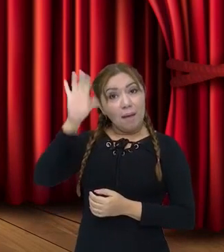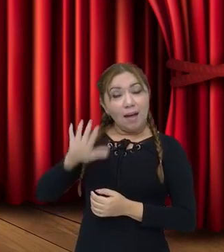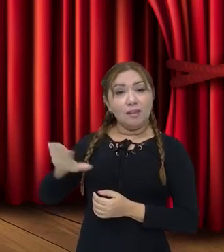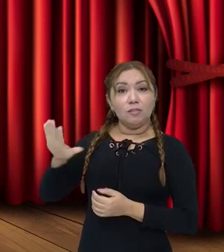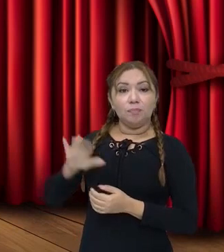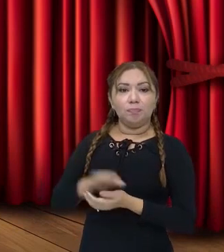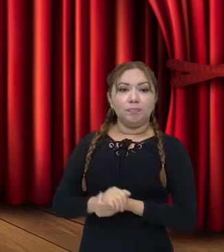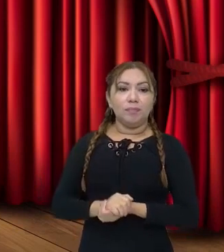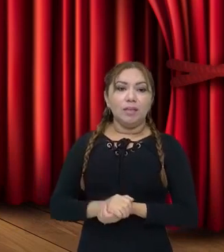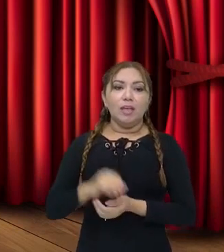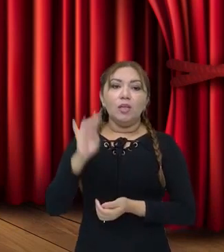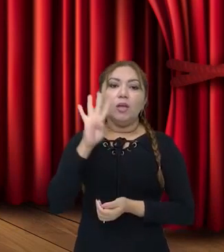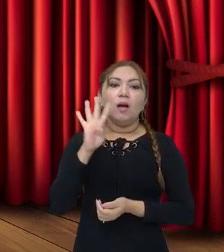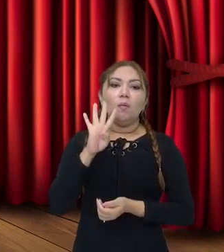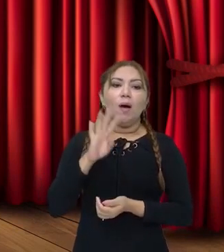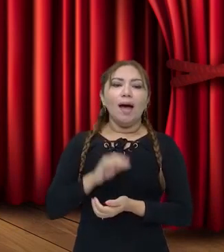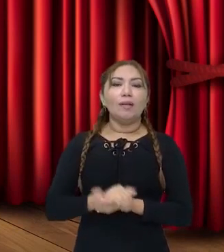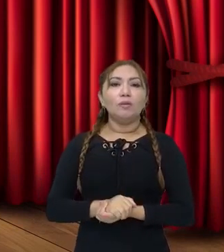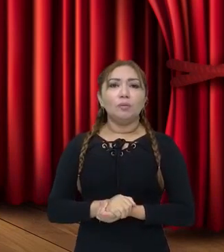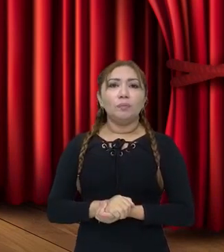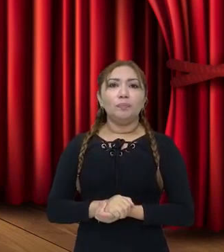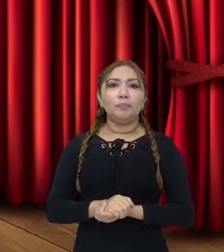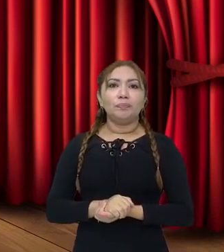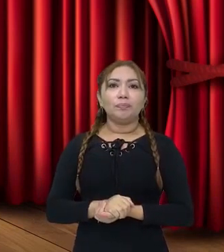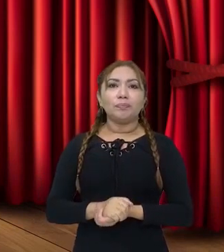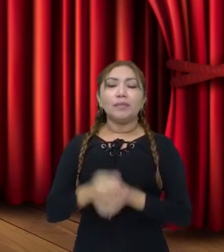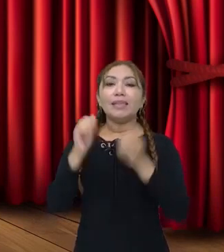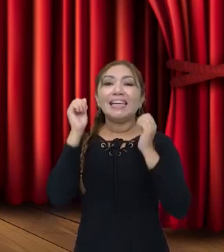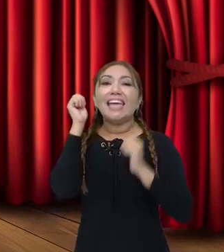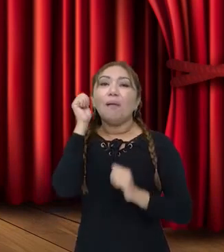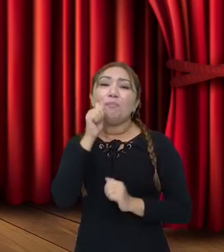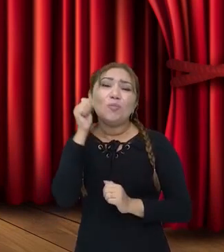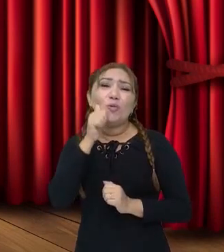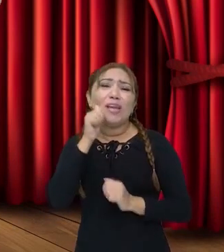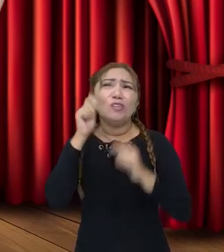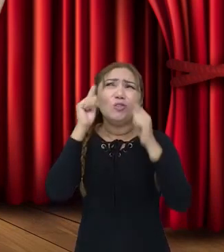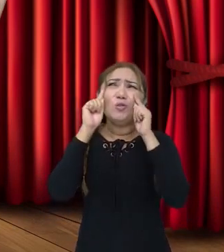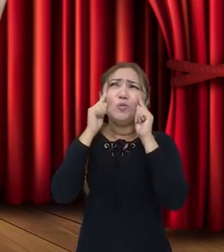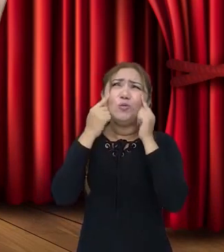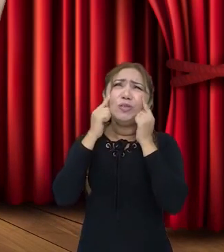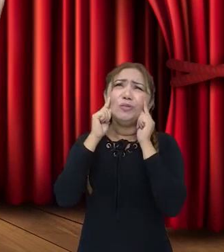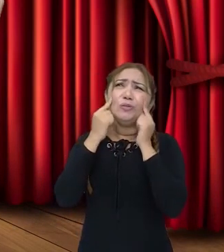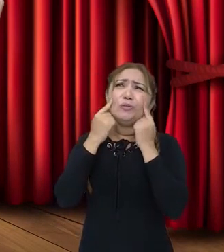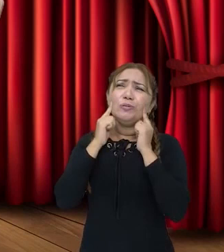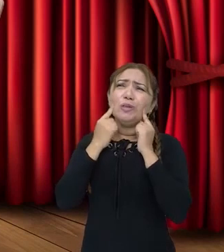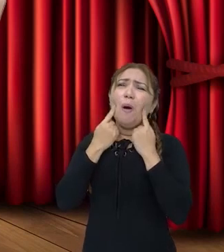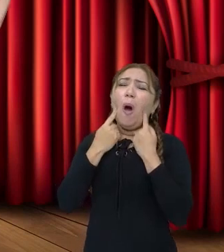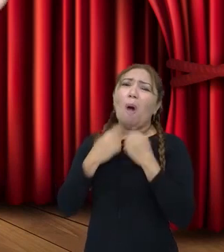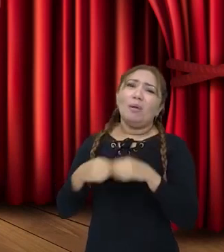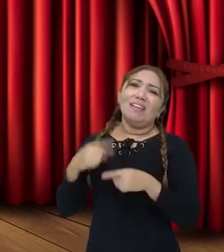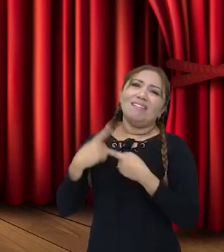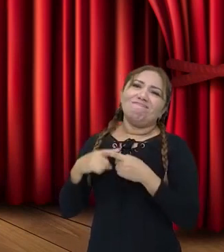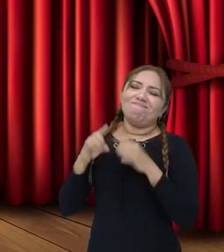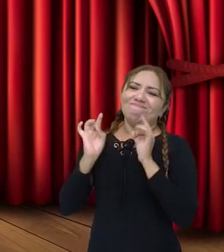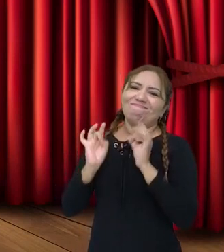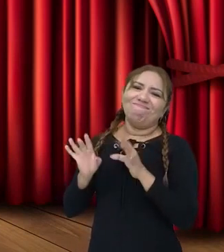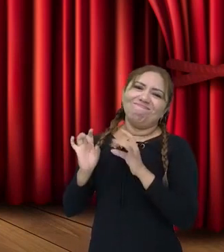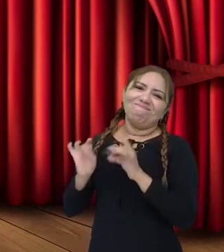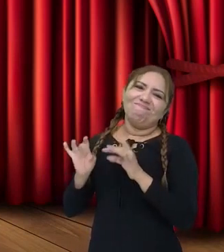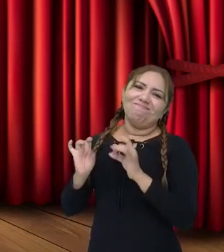A imagem 4 é o quê? É a mulher chorando porque ela vendeu o anel real